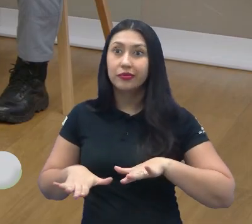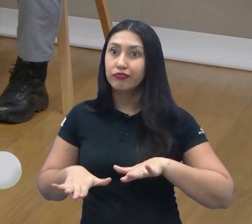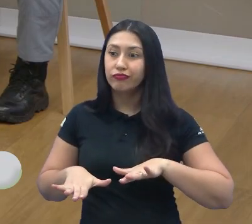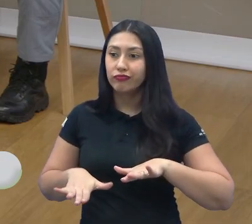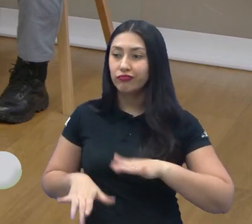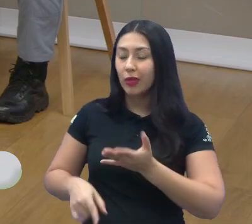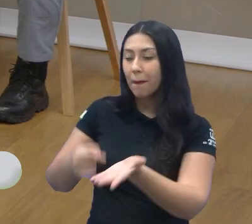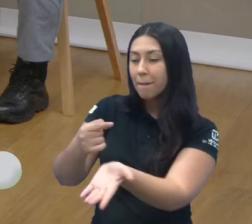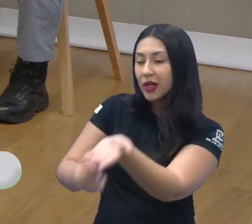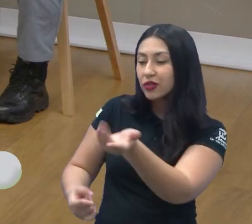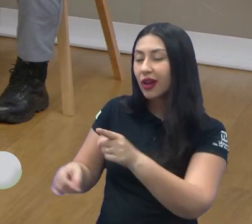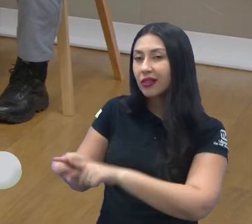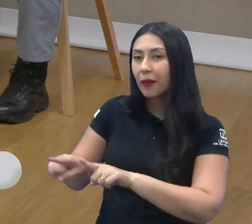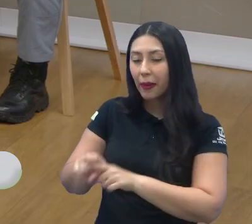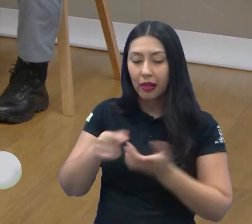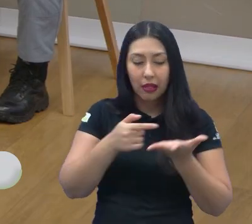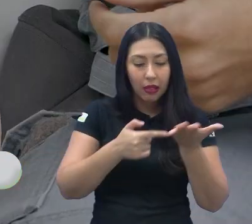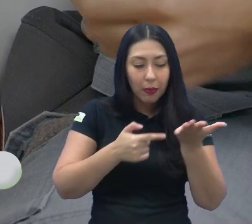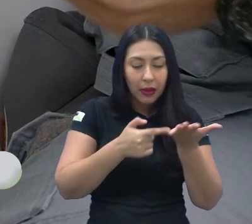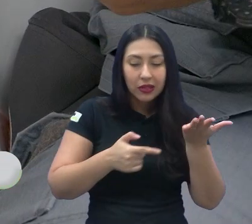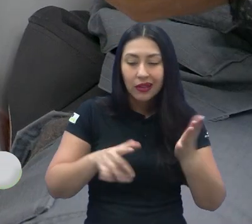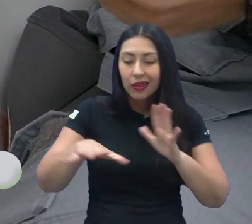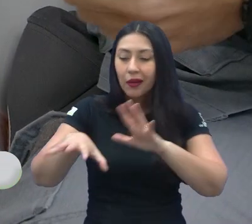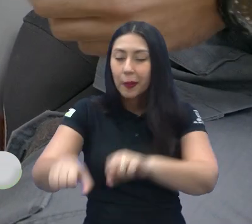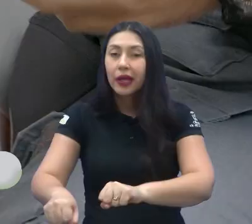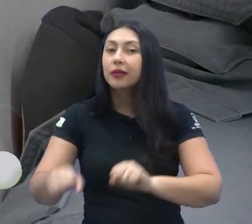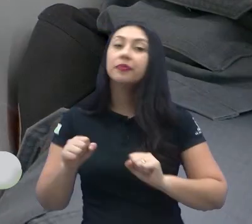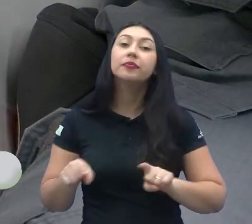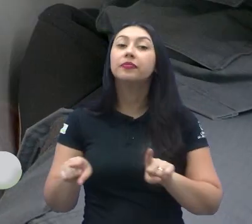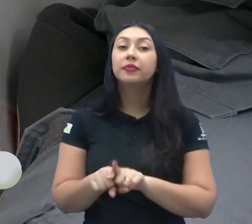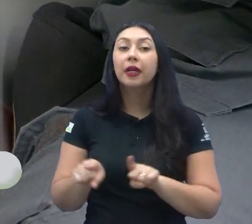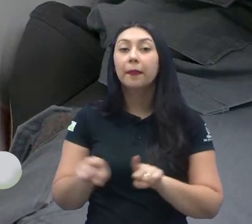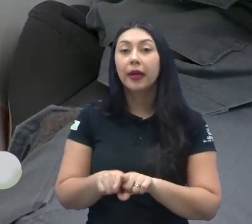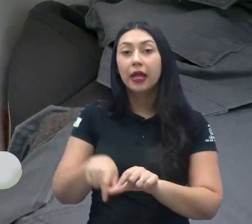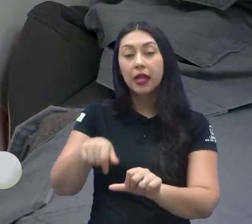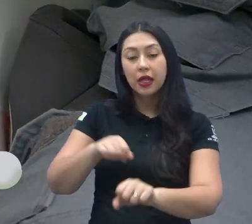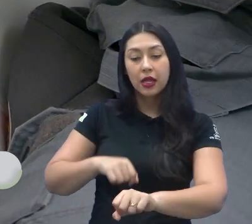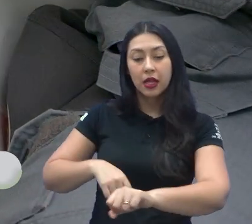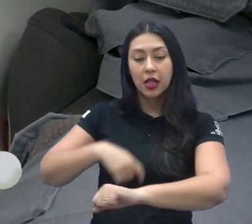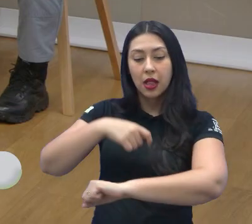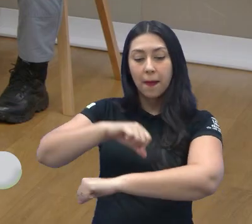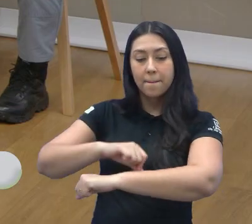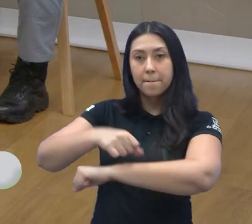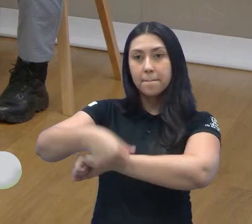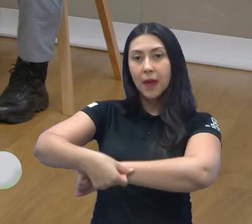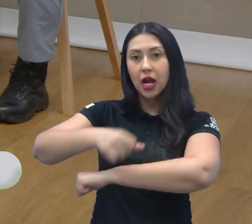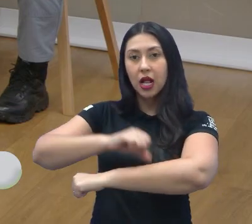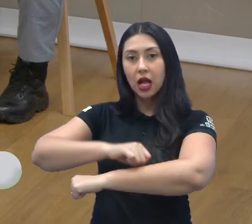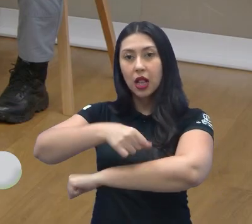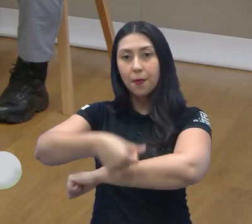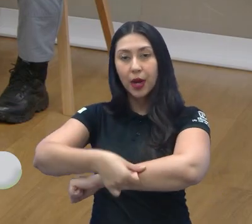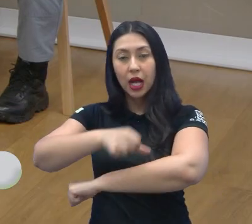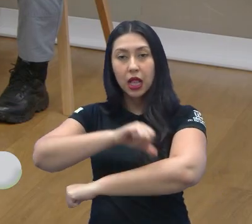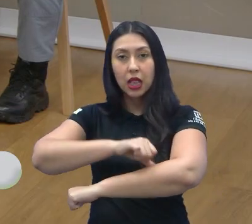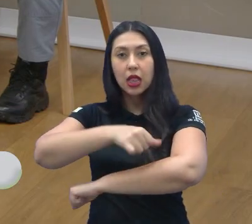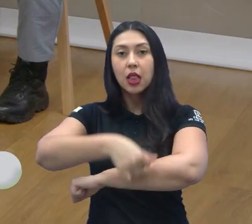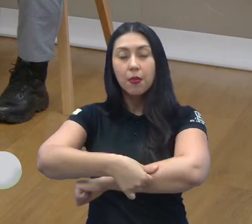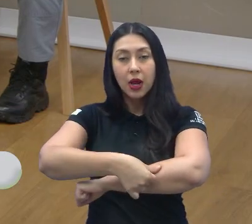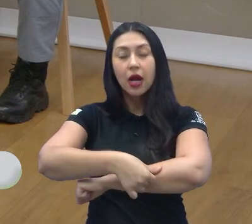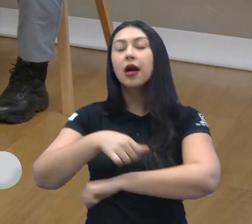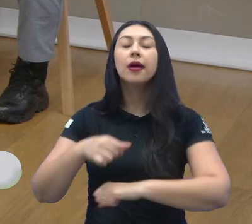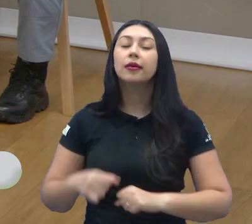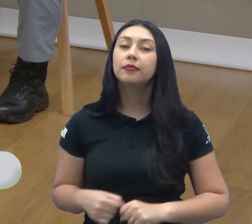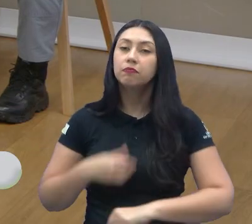essa contaminação, né? Atadura, que é para colocou a gás, envolver aonde